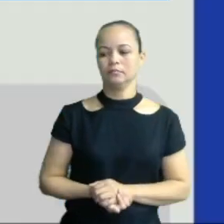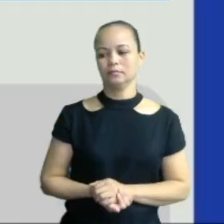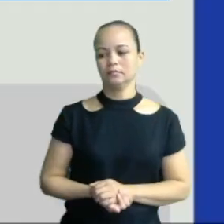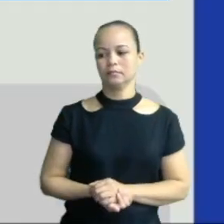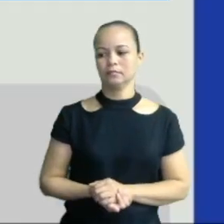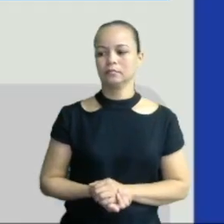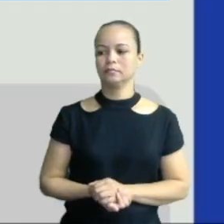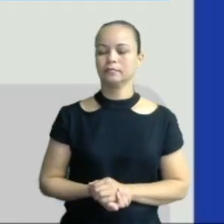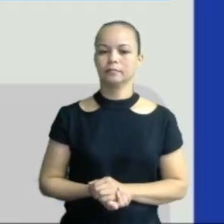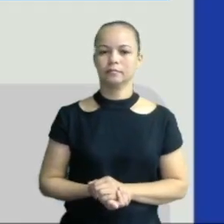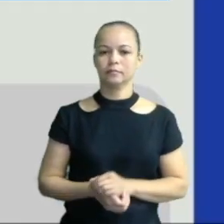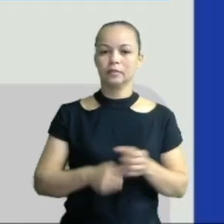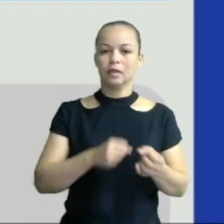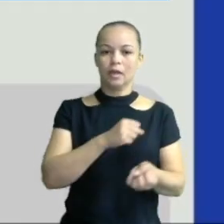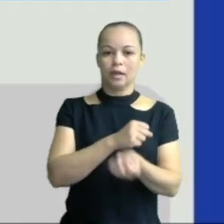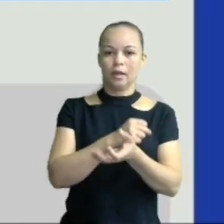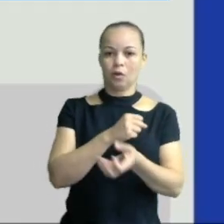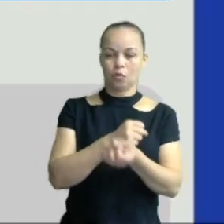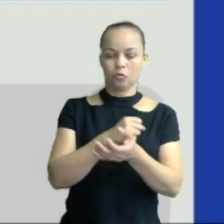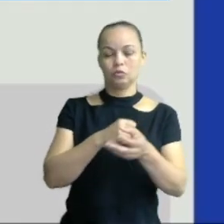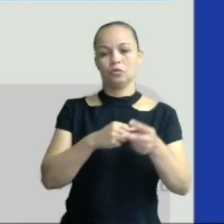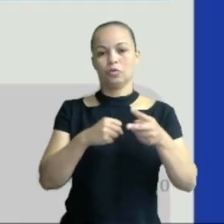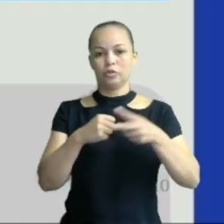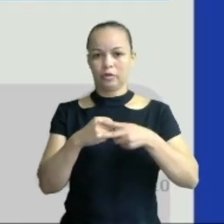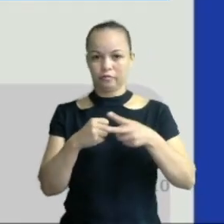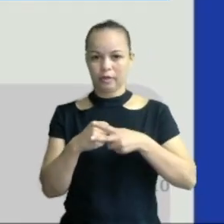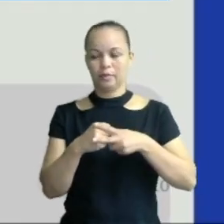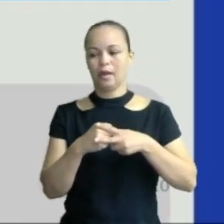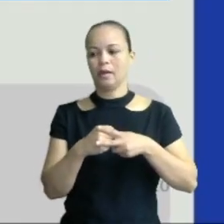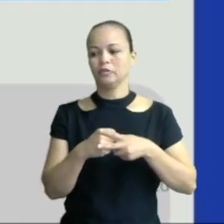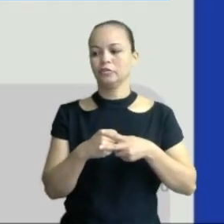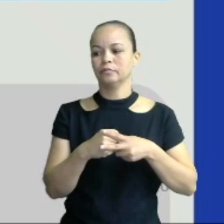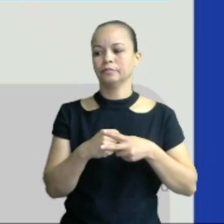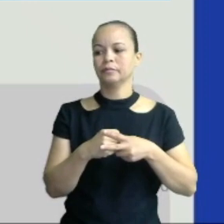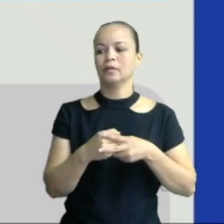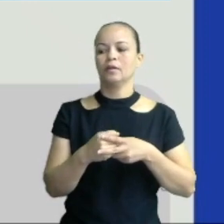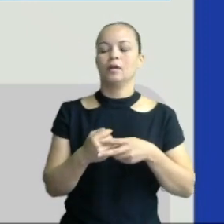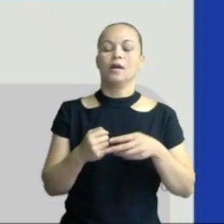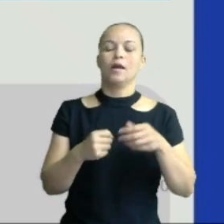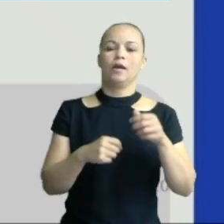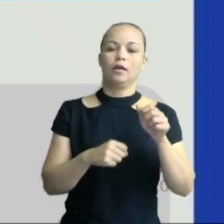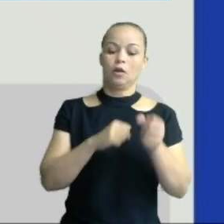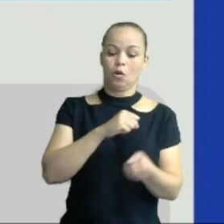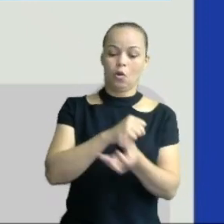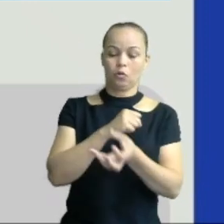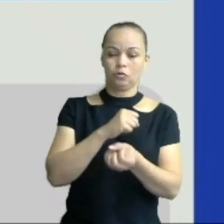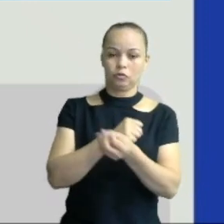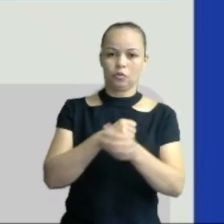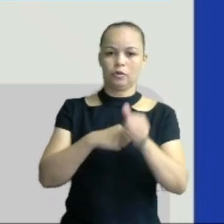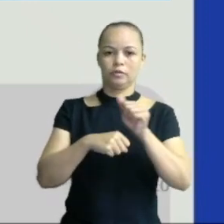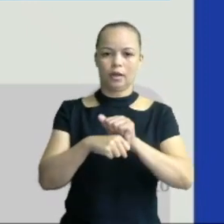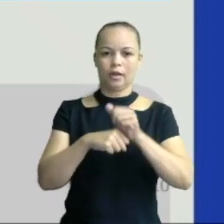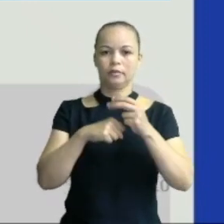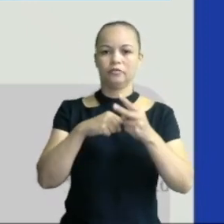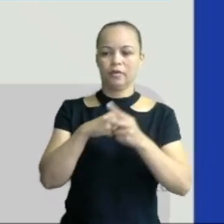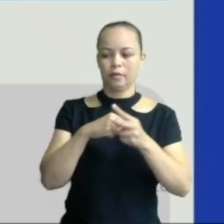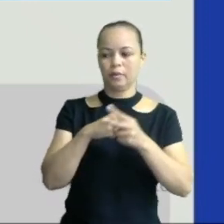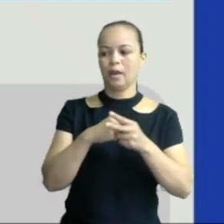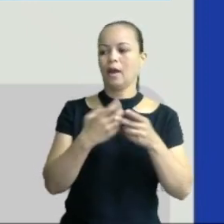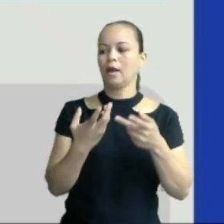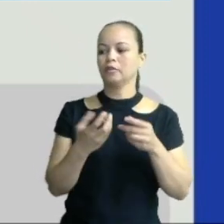Em locuções adverbiais femininas, com substantivos no singular